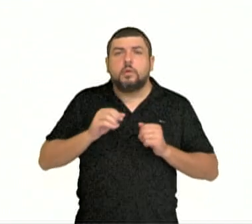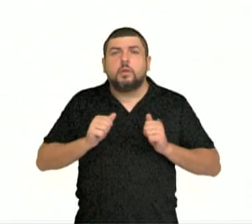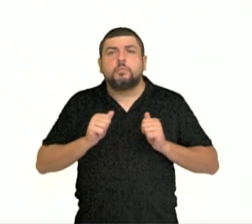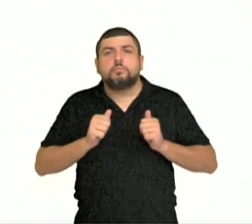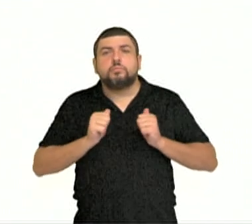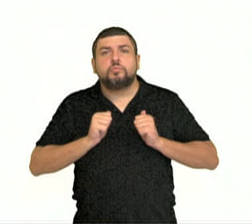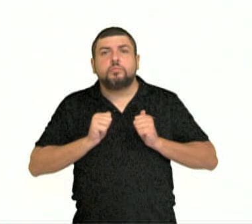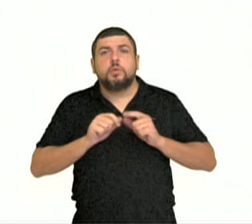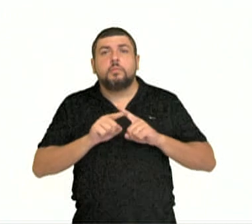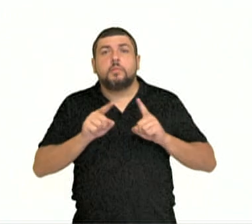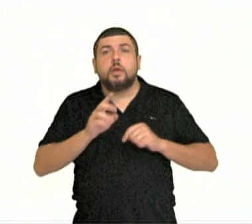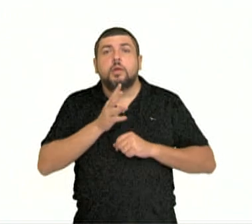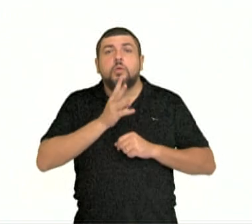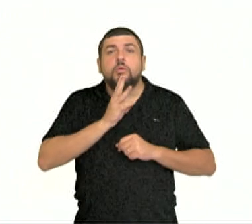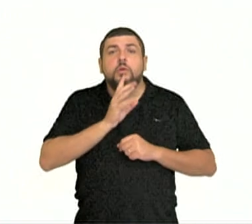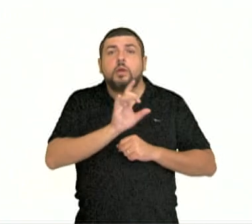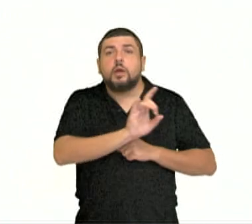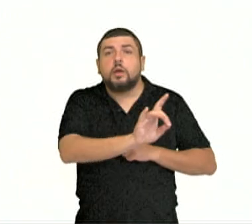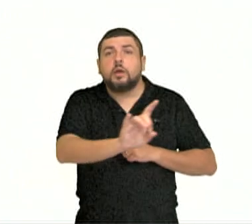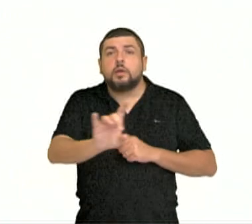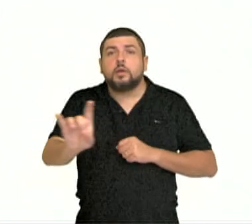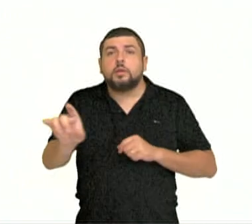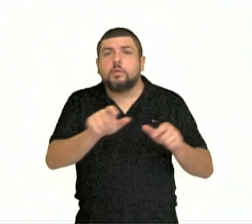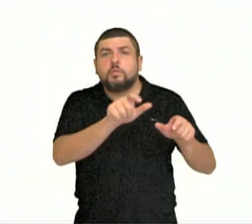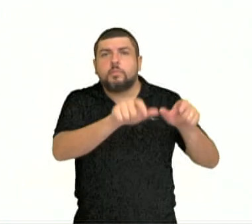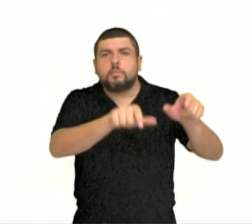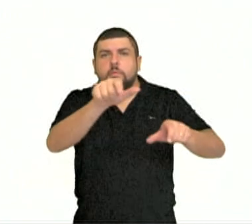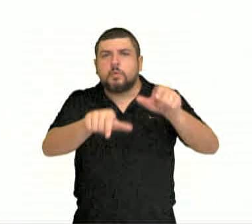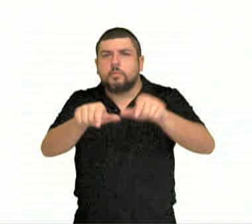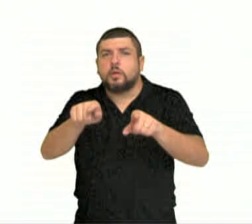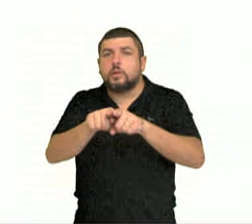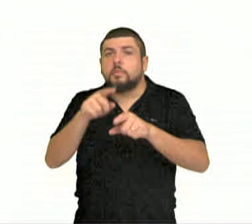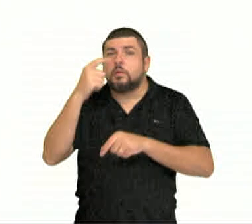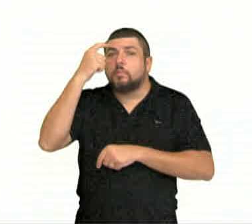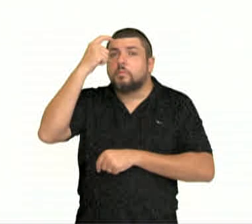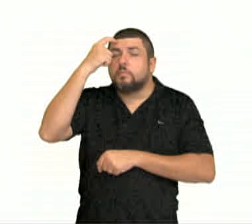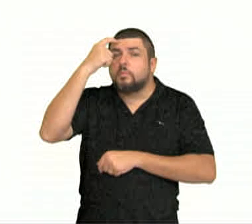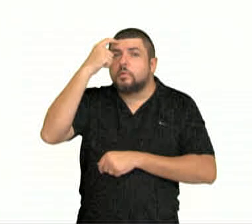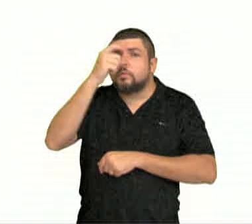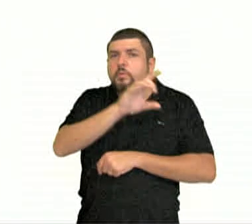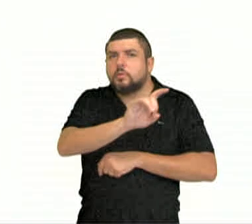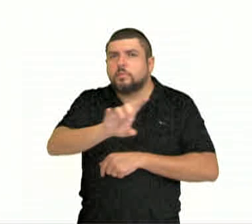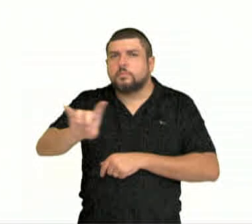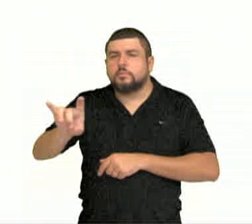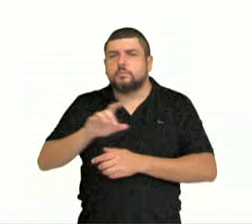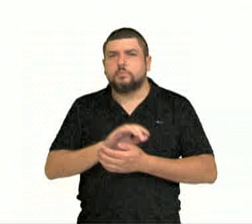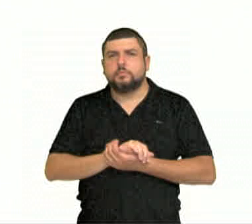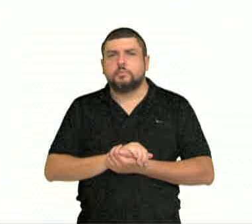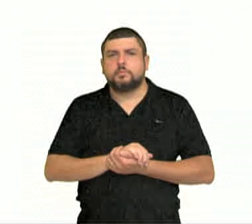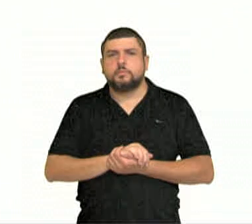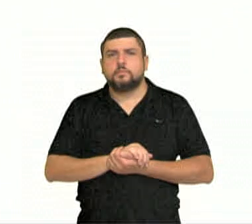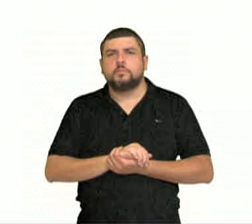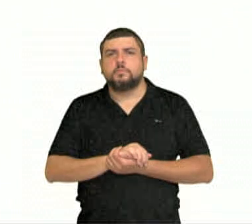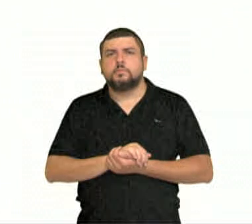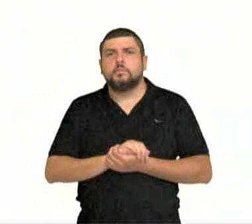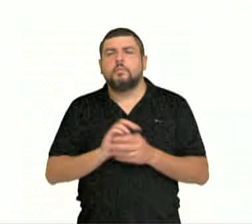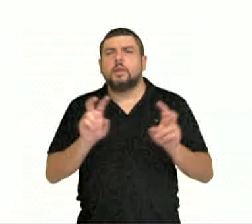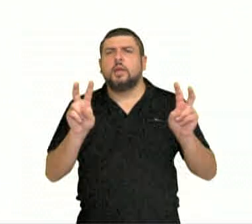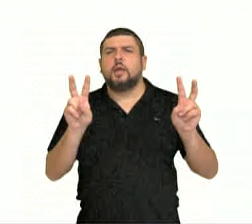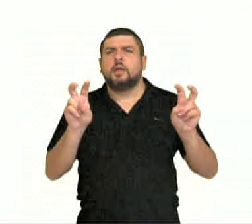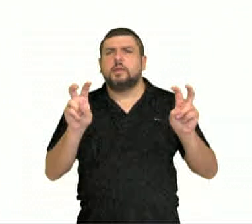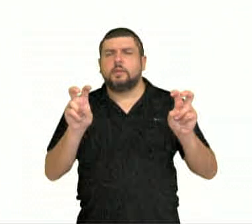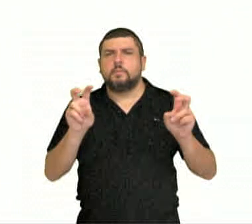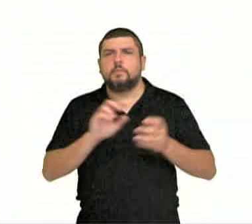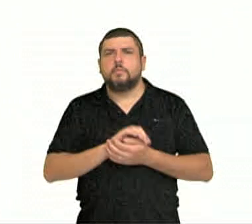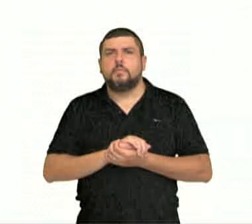que ele conhece tudo sobre o personagem, inclusive os pensamentos, tá? A temática dos romances. Os romances, eles